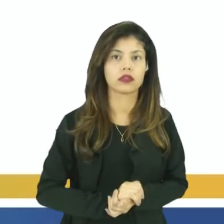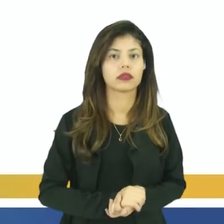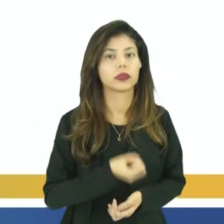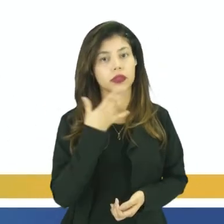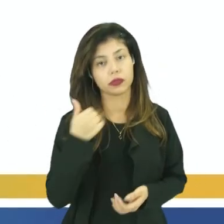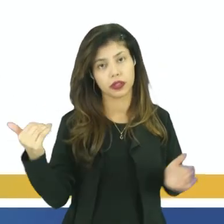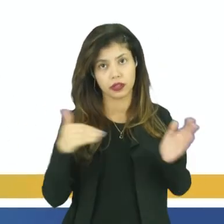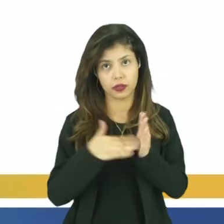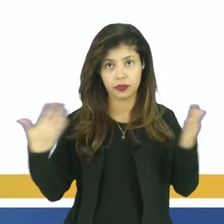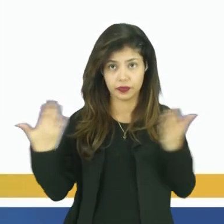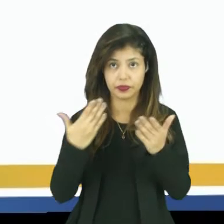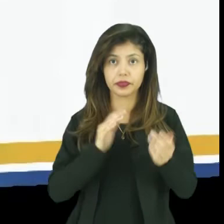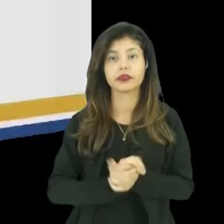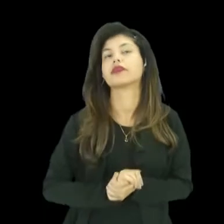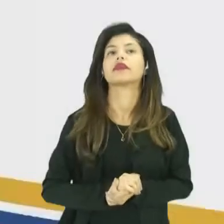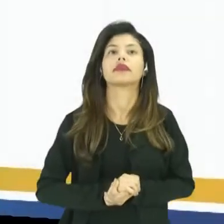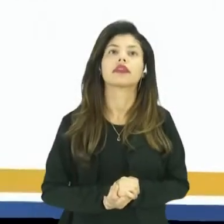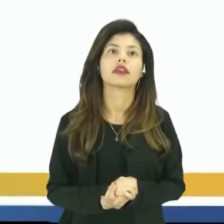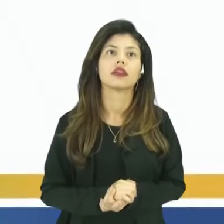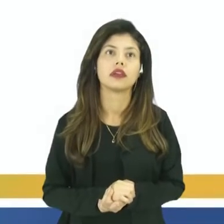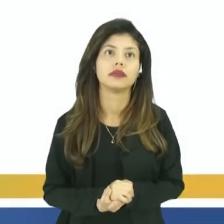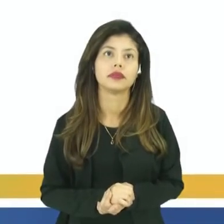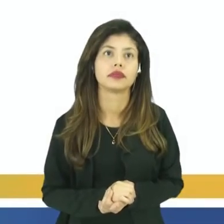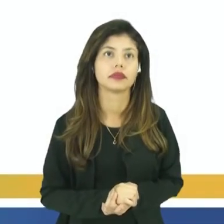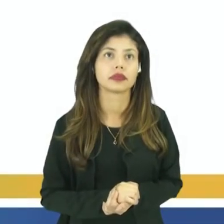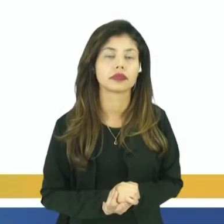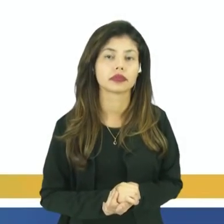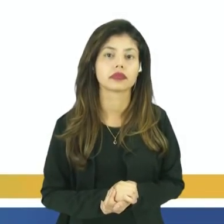Tudo bem até aqui?